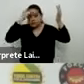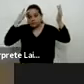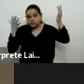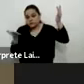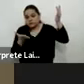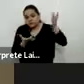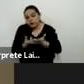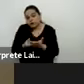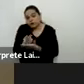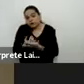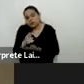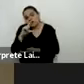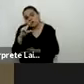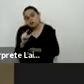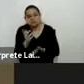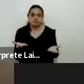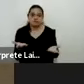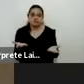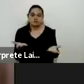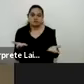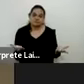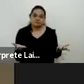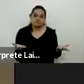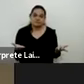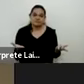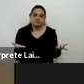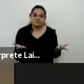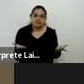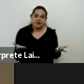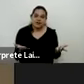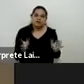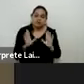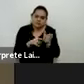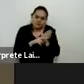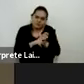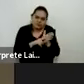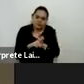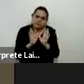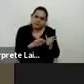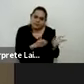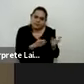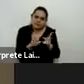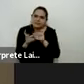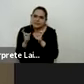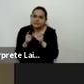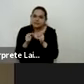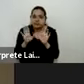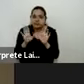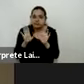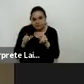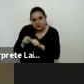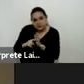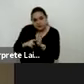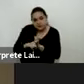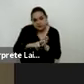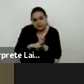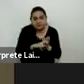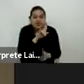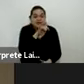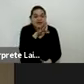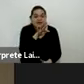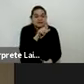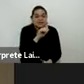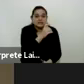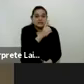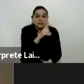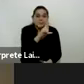Tá? Os institutos de pesquisa já detectaram isso. Então, a inflação está baixa e o juro Selic